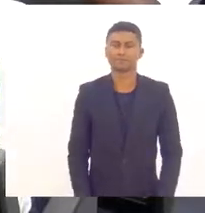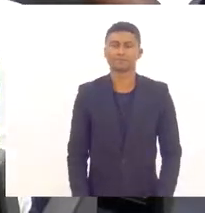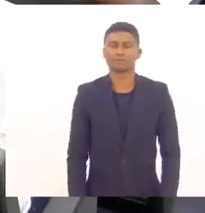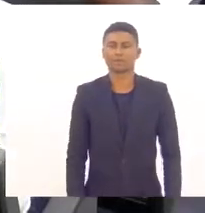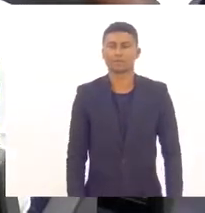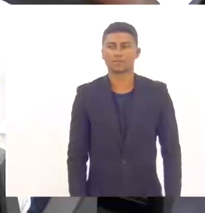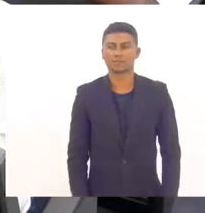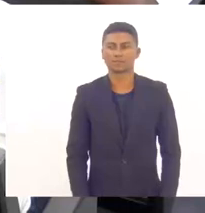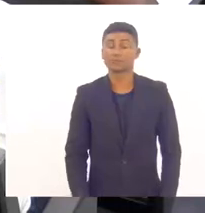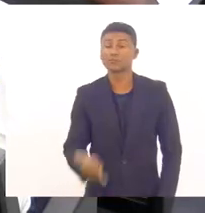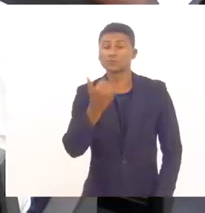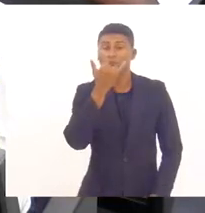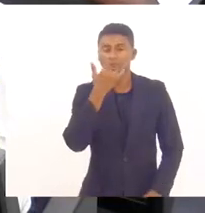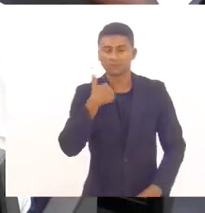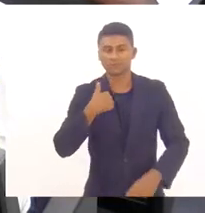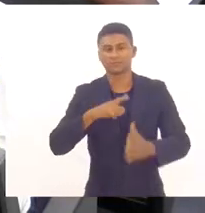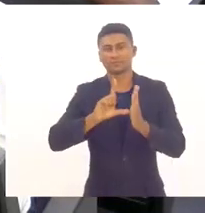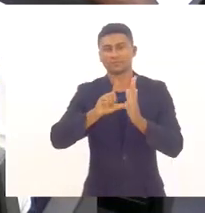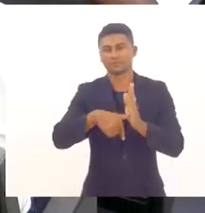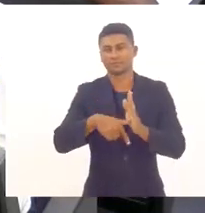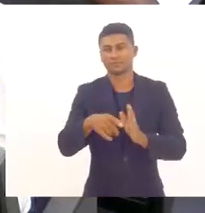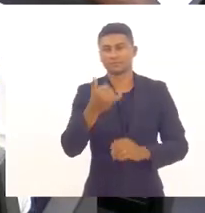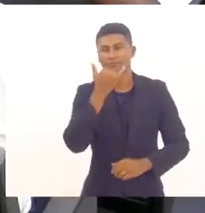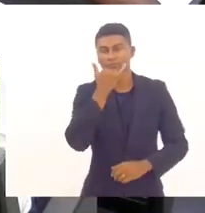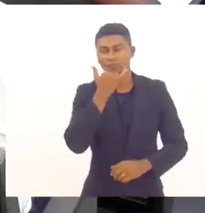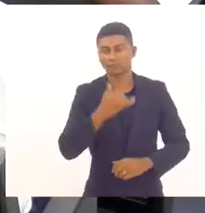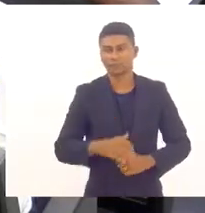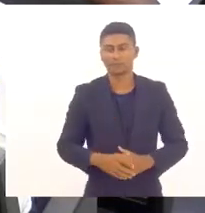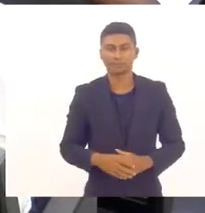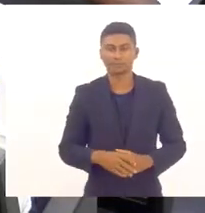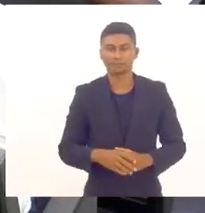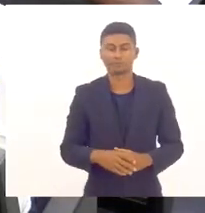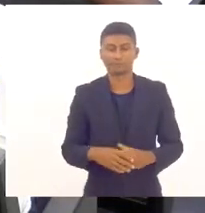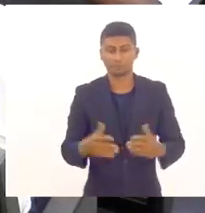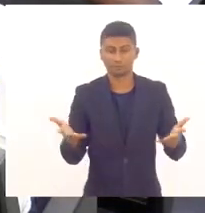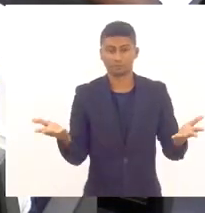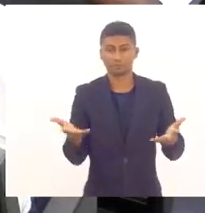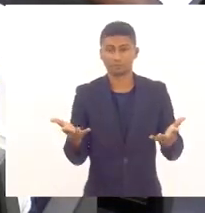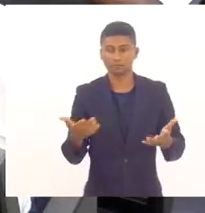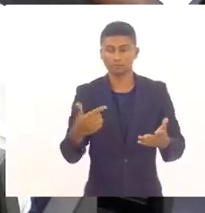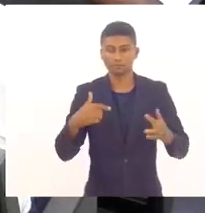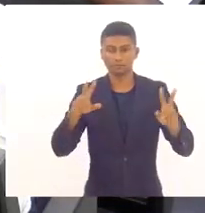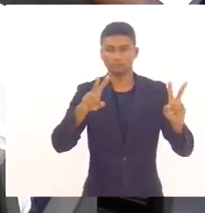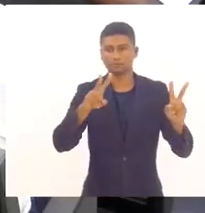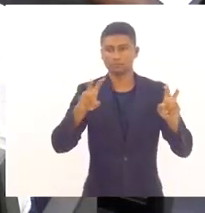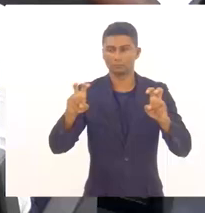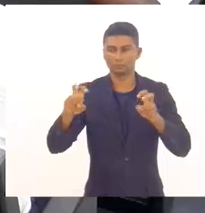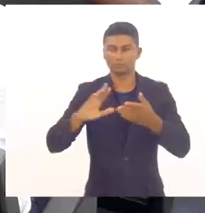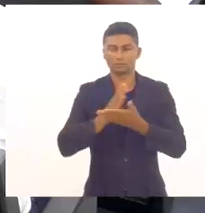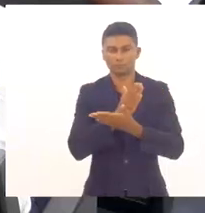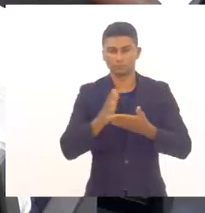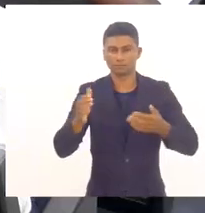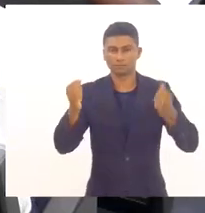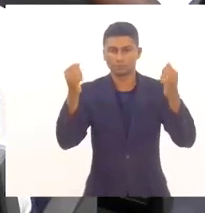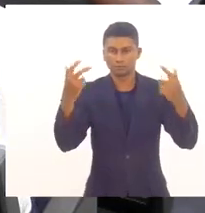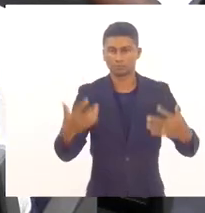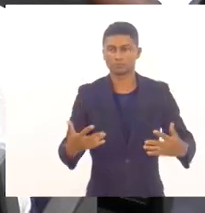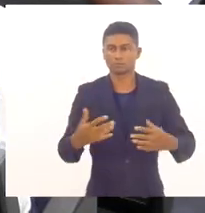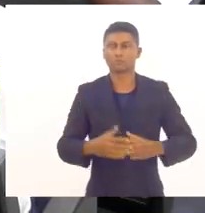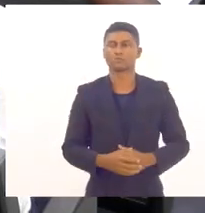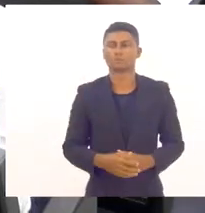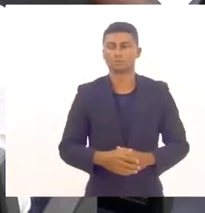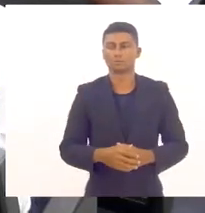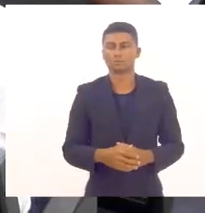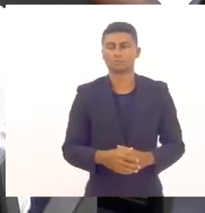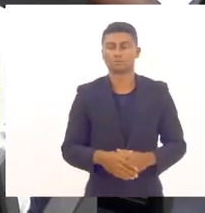E desculpa aí pelo atraso. Né? Agora eu tenho alguns assuntos aqui, excelentíssimo senhor deputado. Para eu